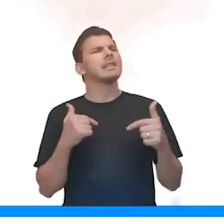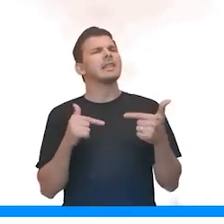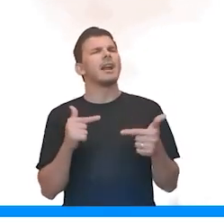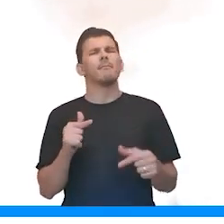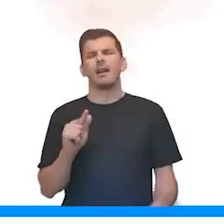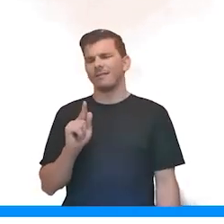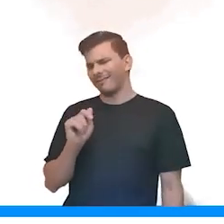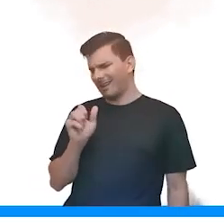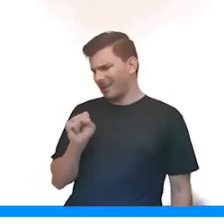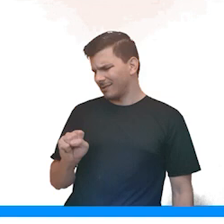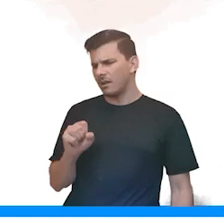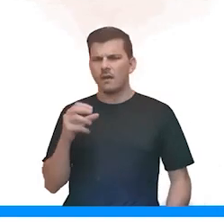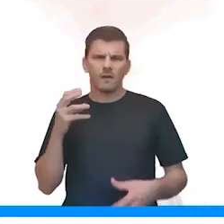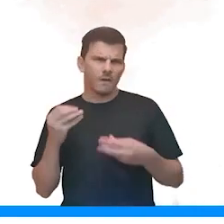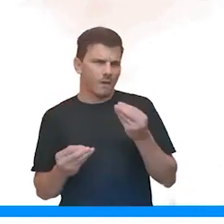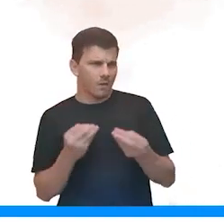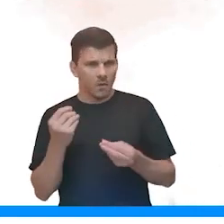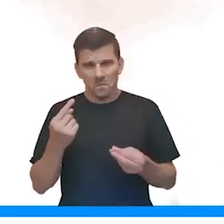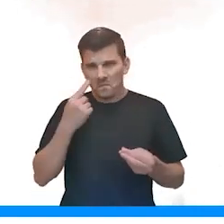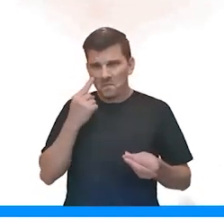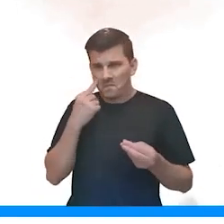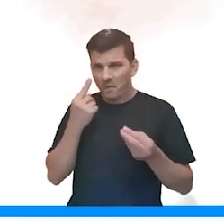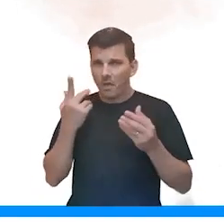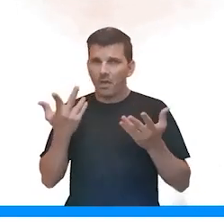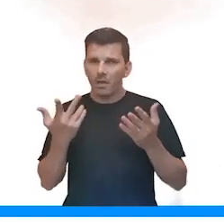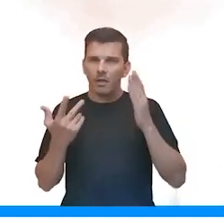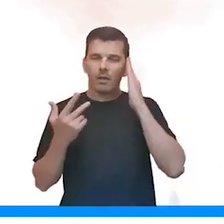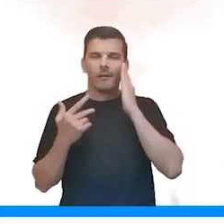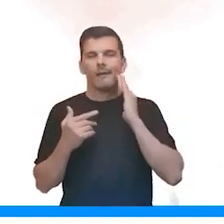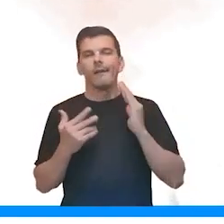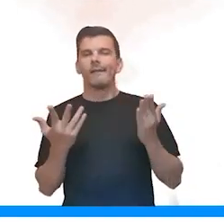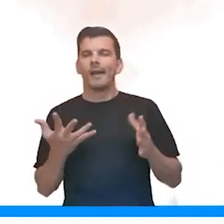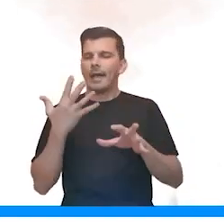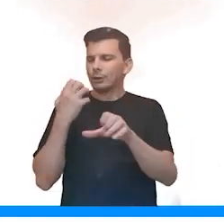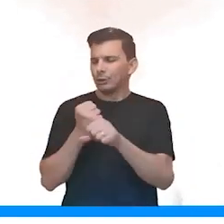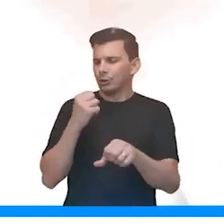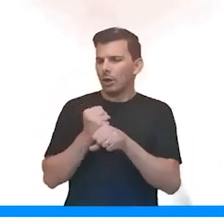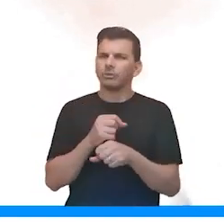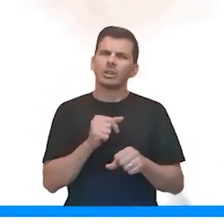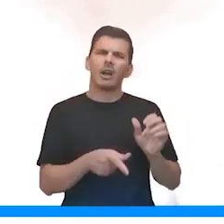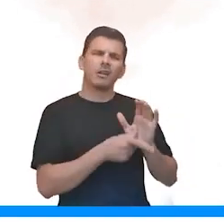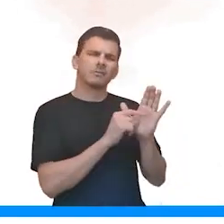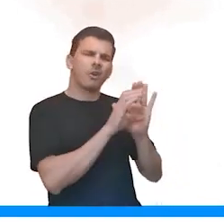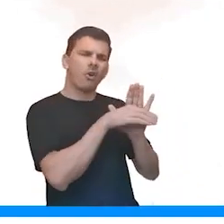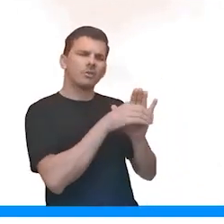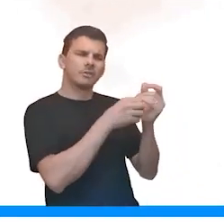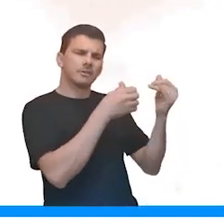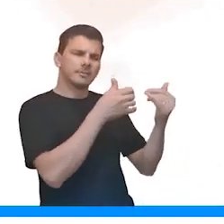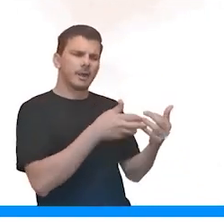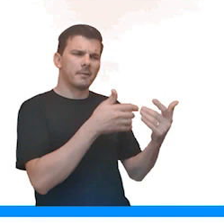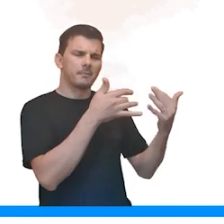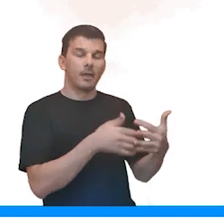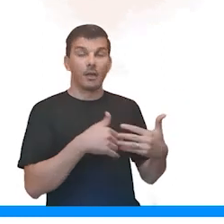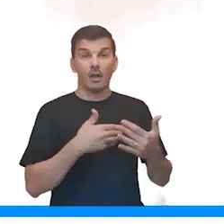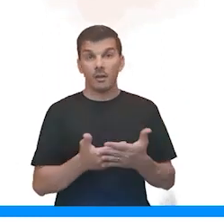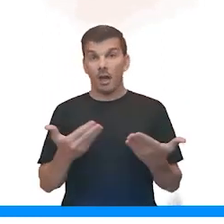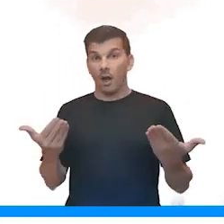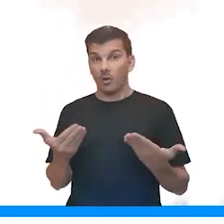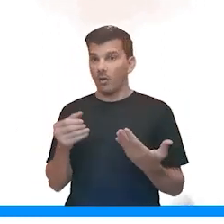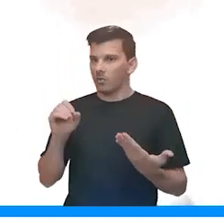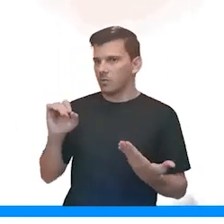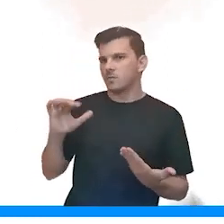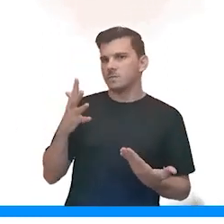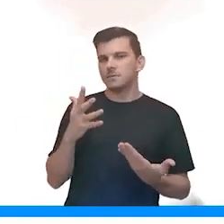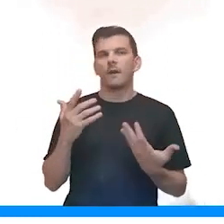Vamos lá. Trabalho de um gás. Como eu calculo mesmo o trabalho de um gás? Porque até agora eu só falei como funciona isso em